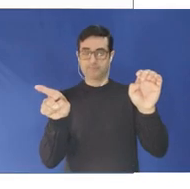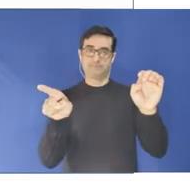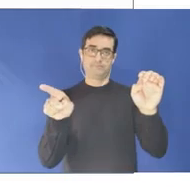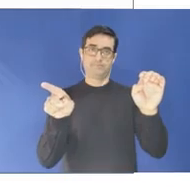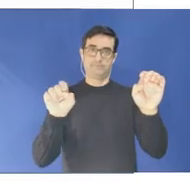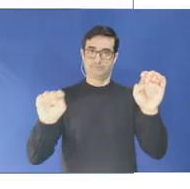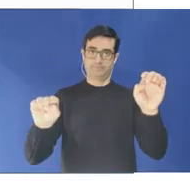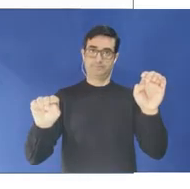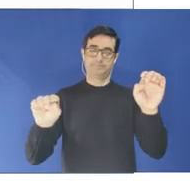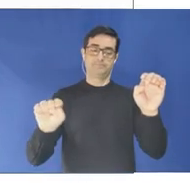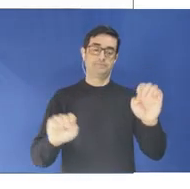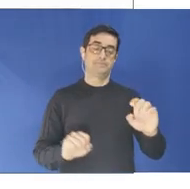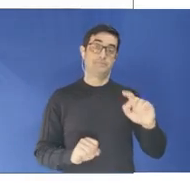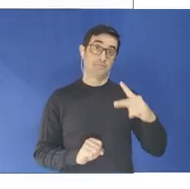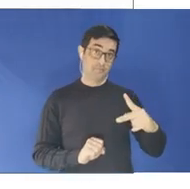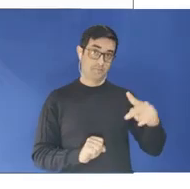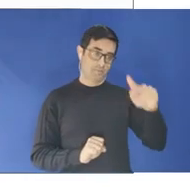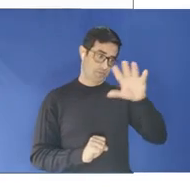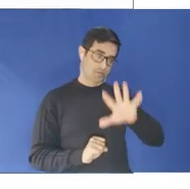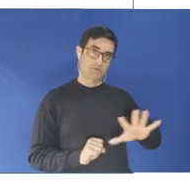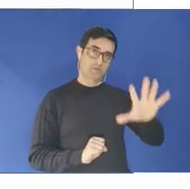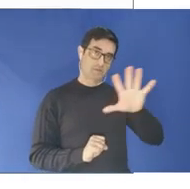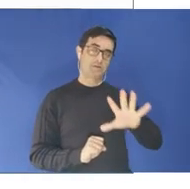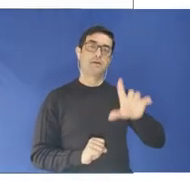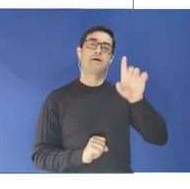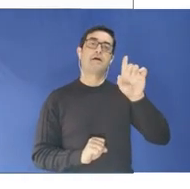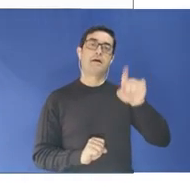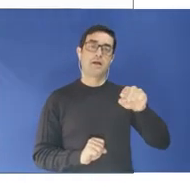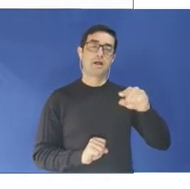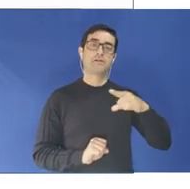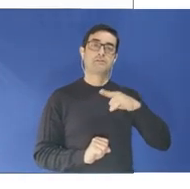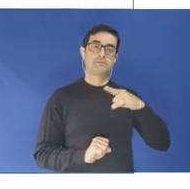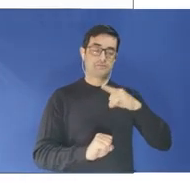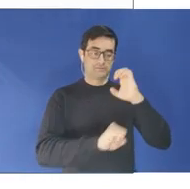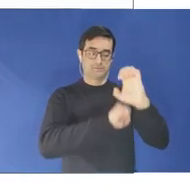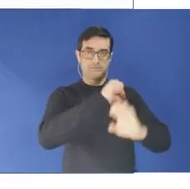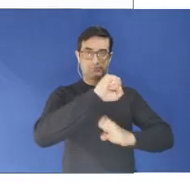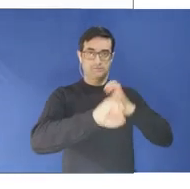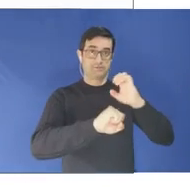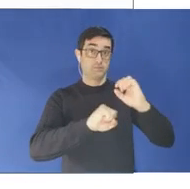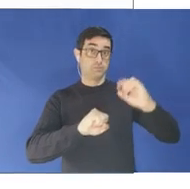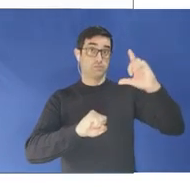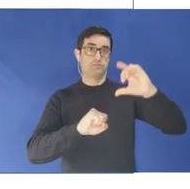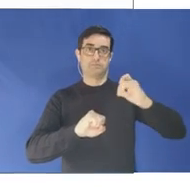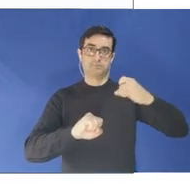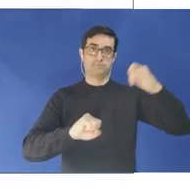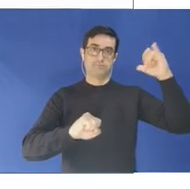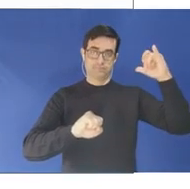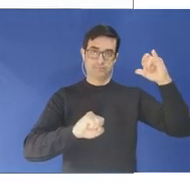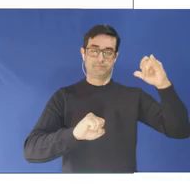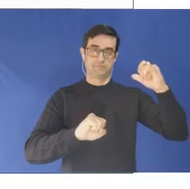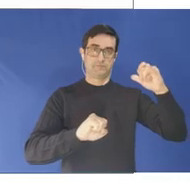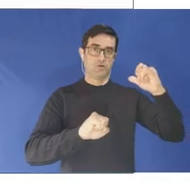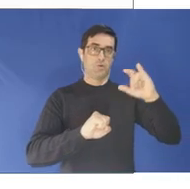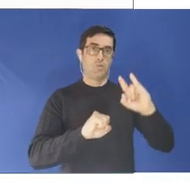se encontra no bloco S. Então, os elementos aqui do bloco P possuem o elétron mais